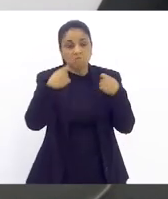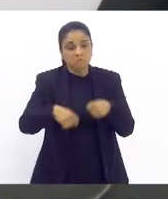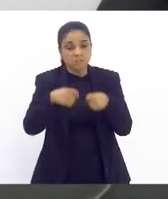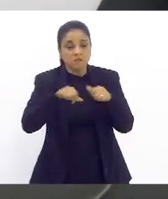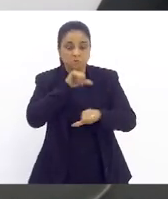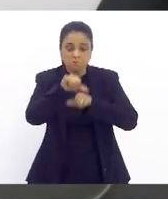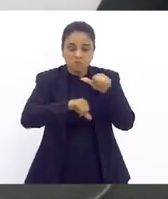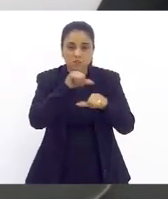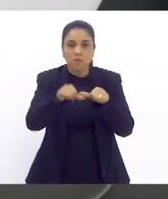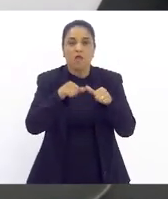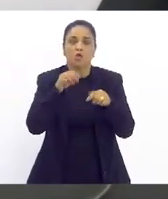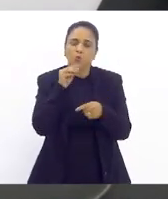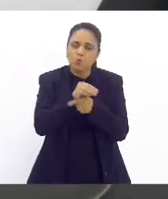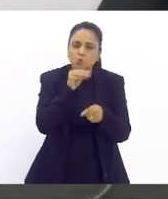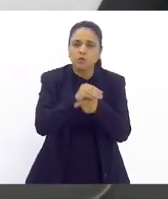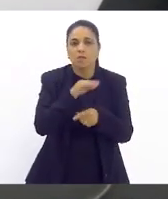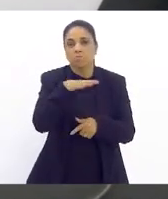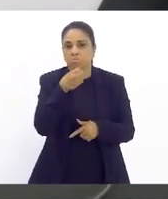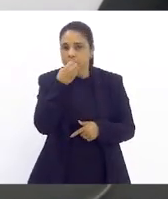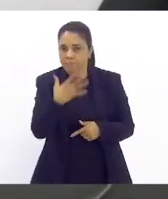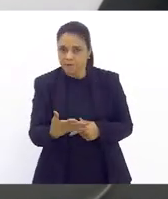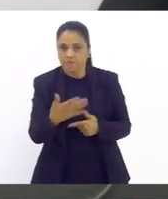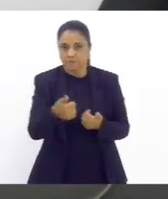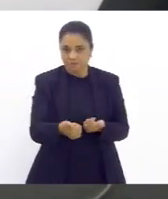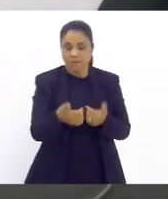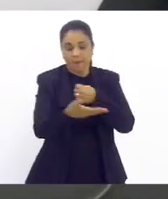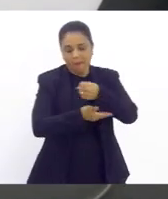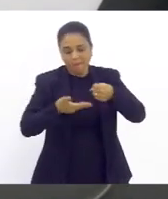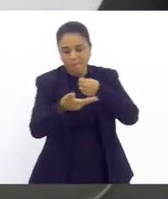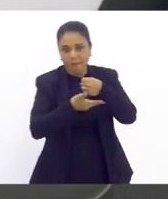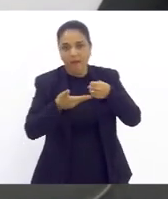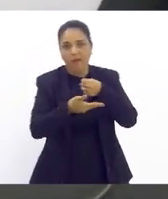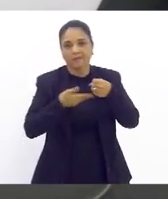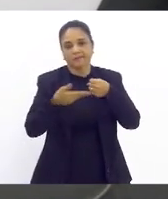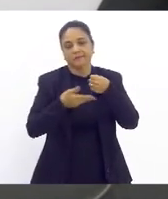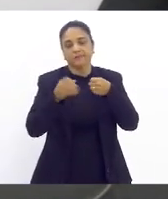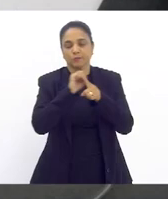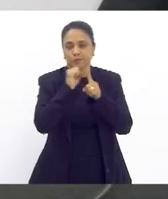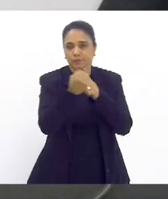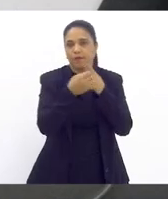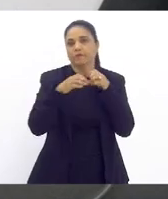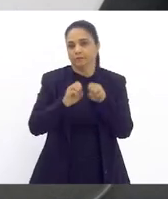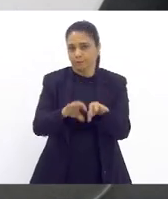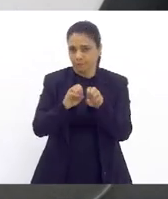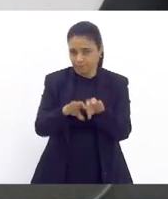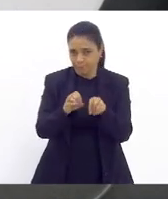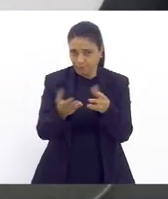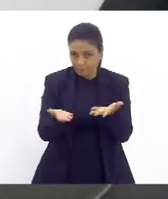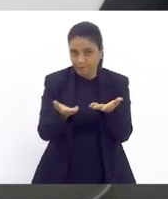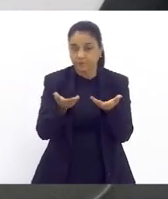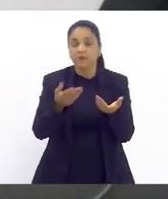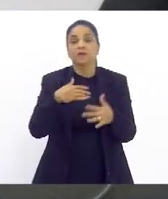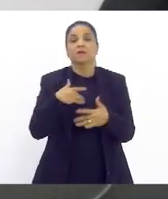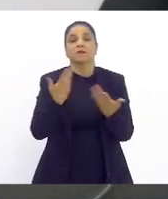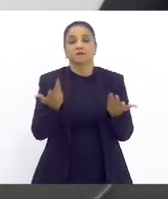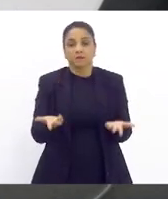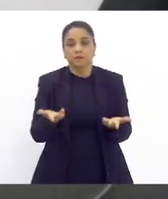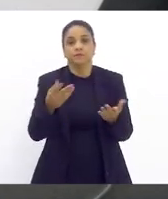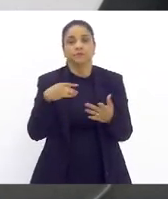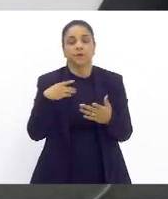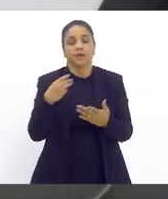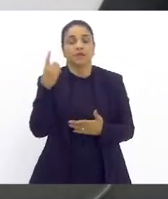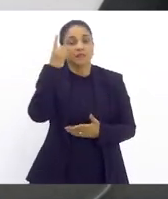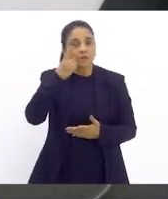da educação que eu acho que eu considero a base da nossa sociedade e falar também Marta